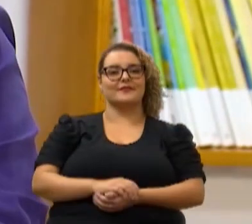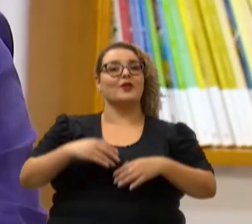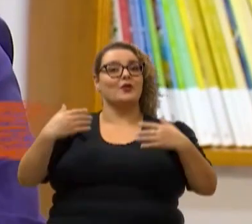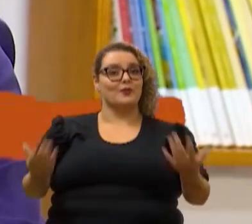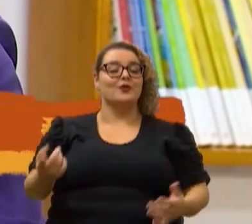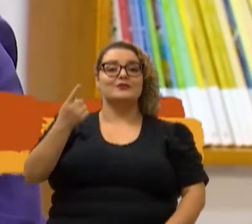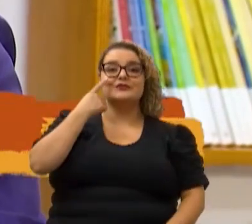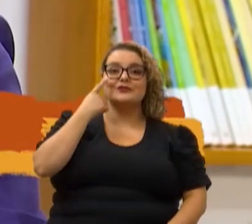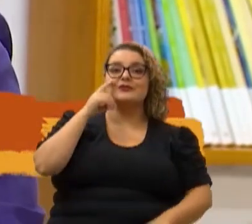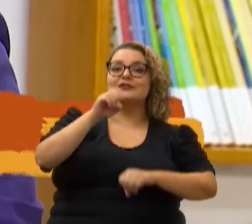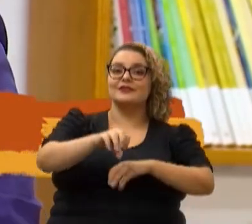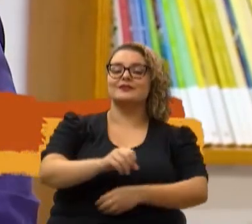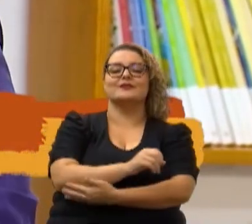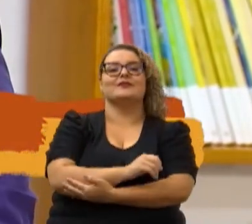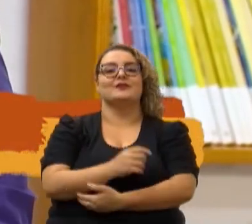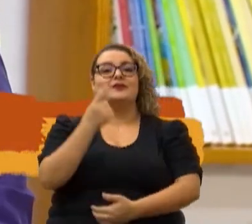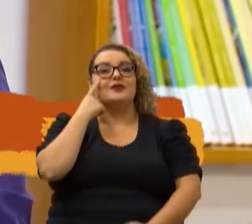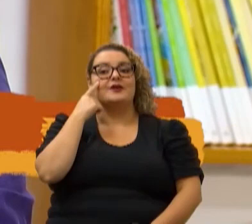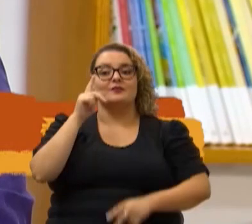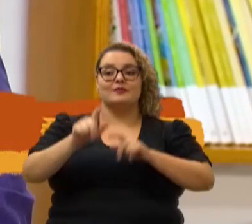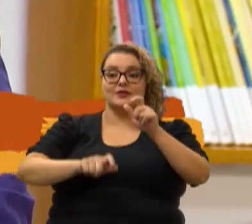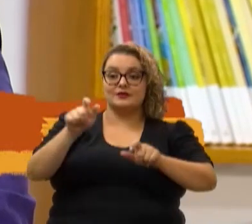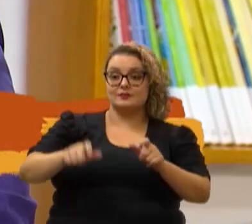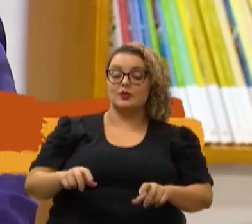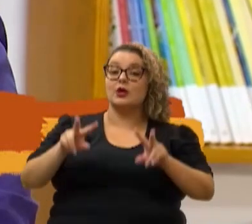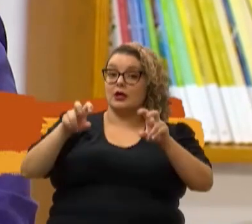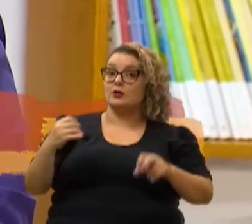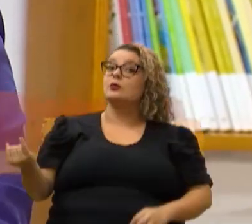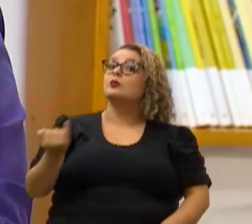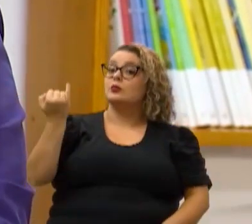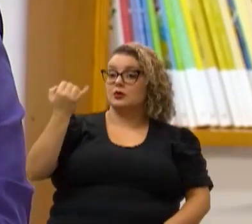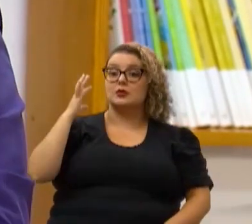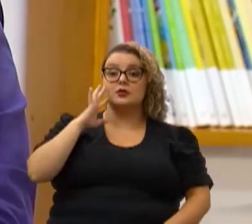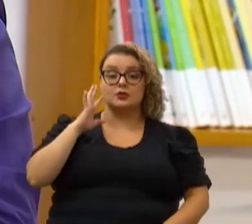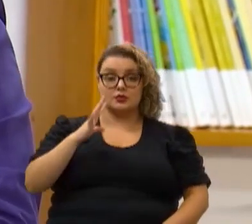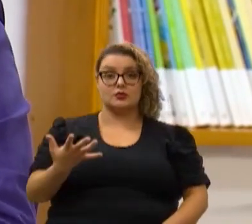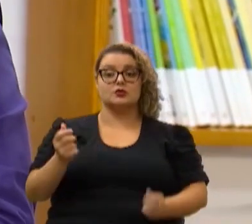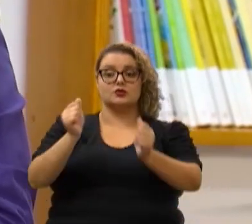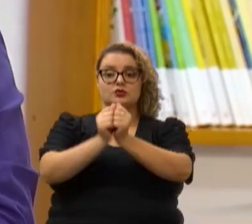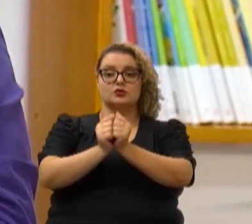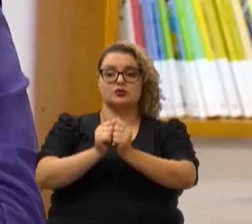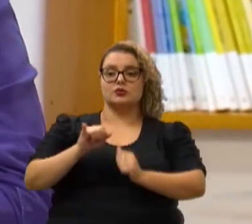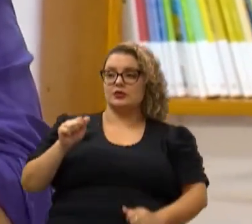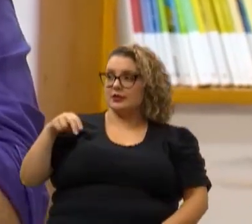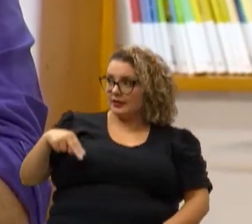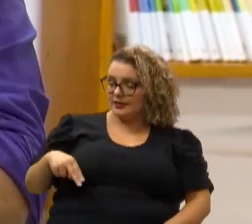Bom, é o quadro De Olho na Educação e olha só, pessoal, que assunto importante, bacana. Estou aqui com o